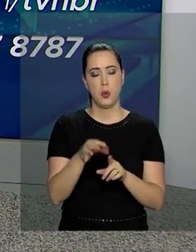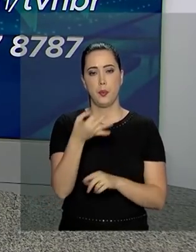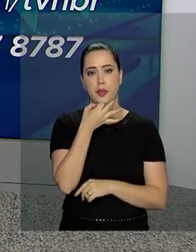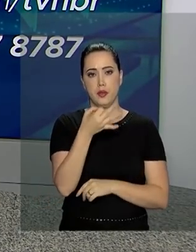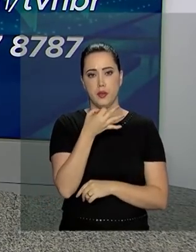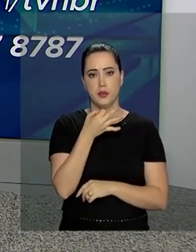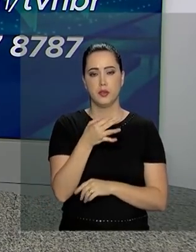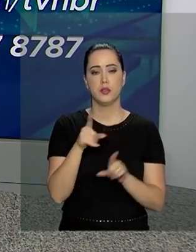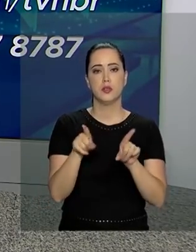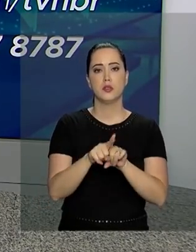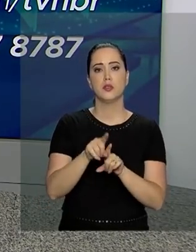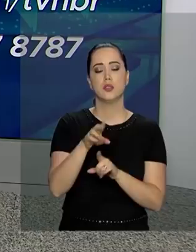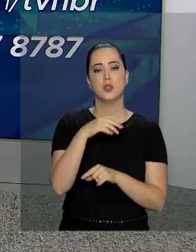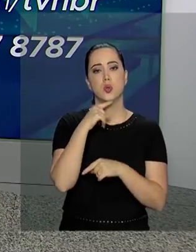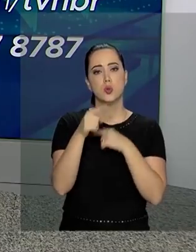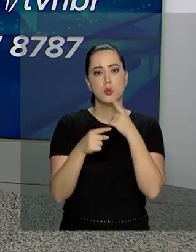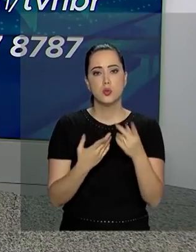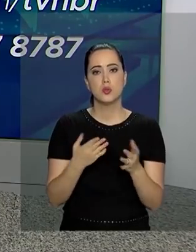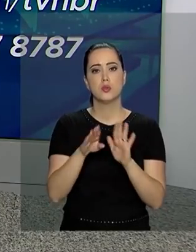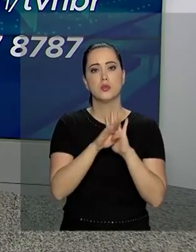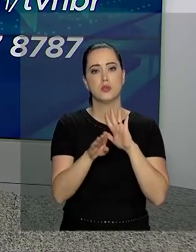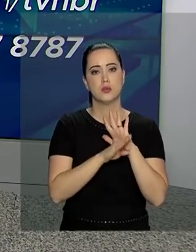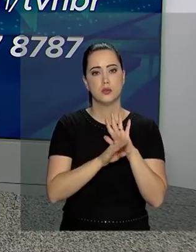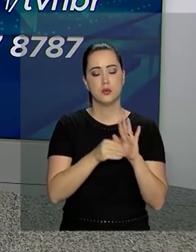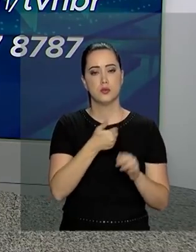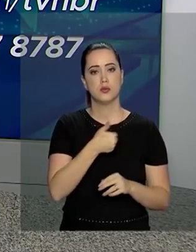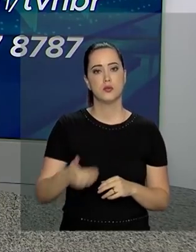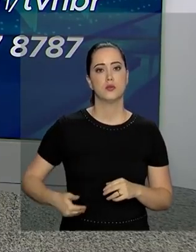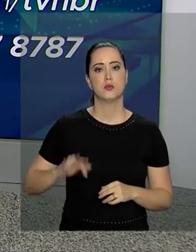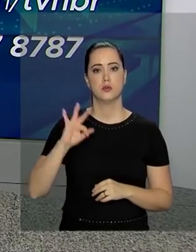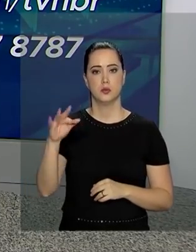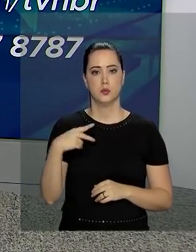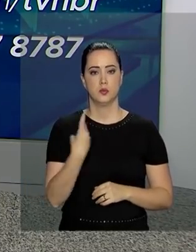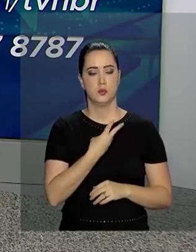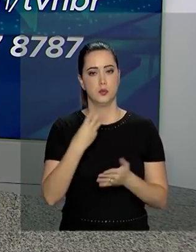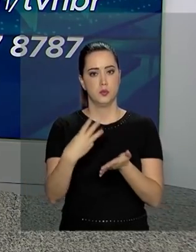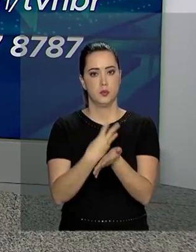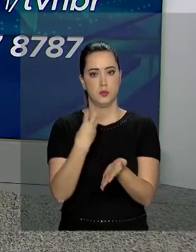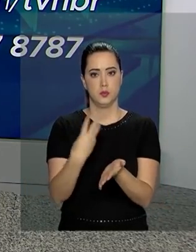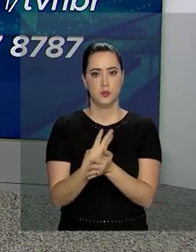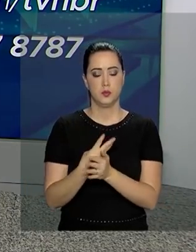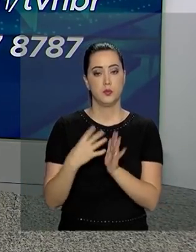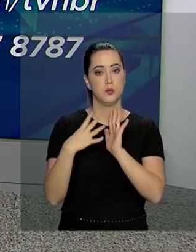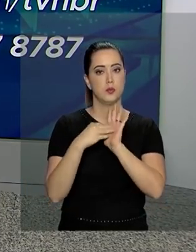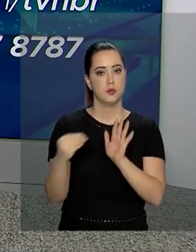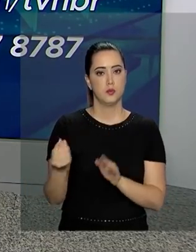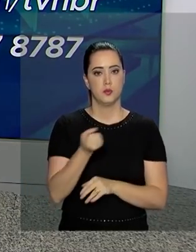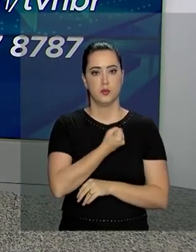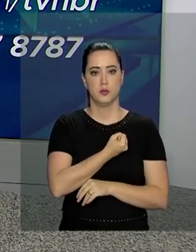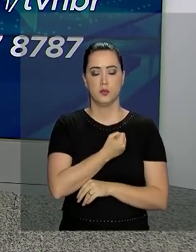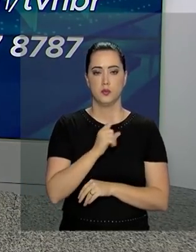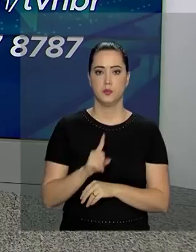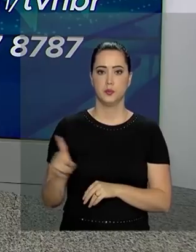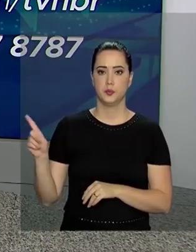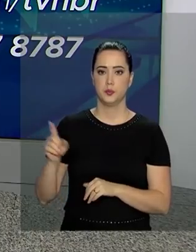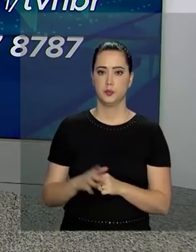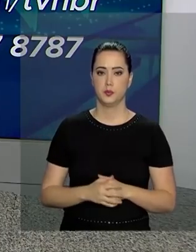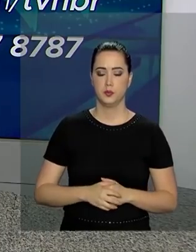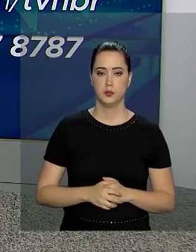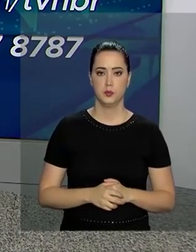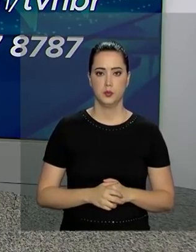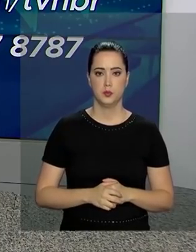sugestões de reportagens e dúvidas sobre programas e ações do governo federal para o nosso WhatsApp. Então, anote aí.